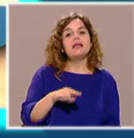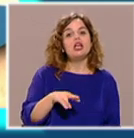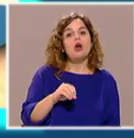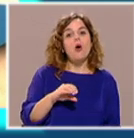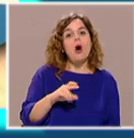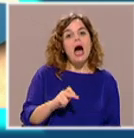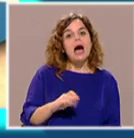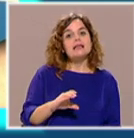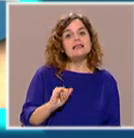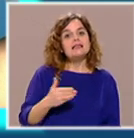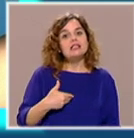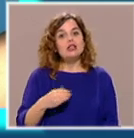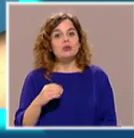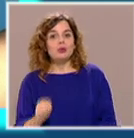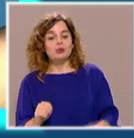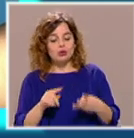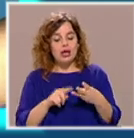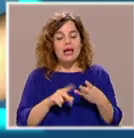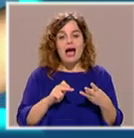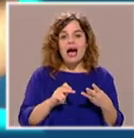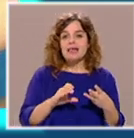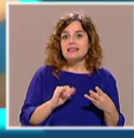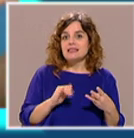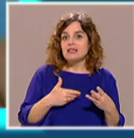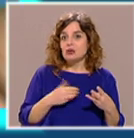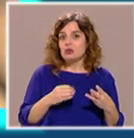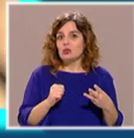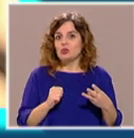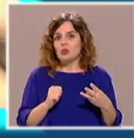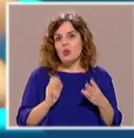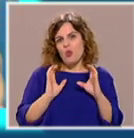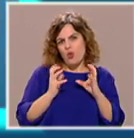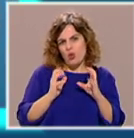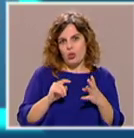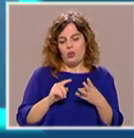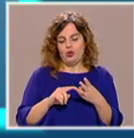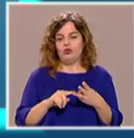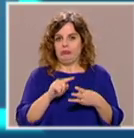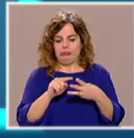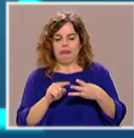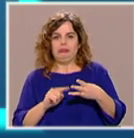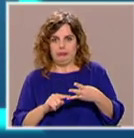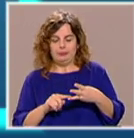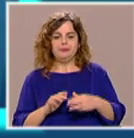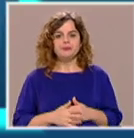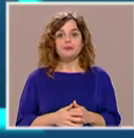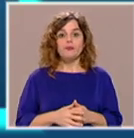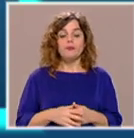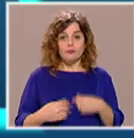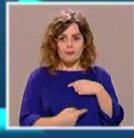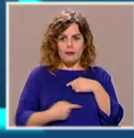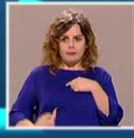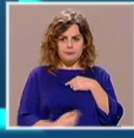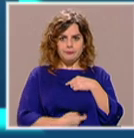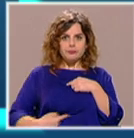das proteínas, e os ácidos gordos, que provêm da digestão dos lípidos. O intestino delgado